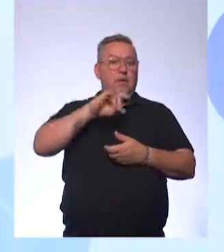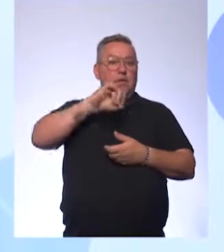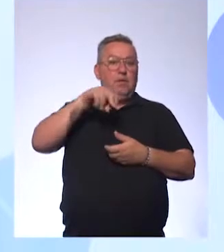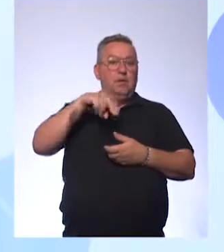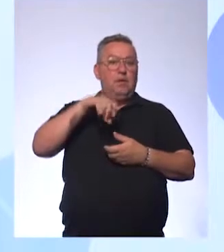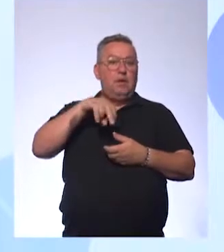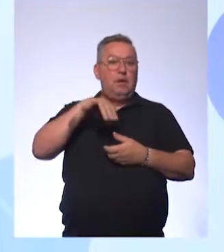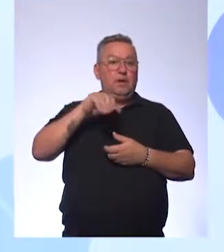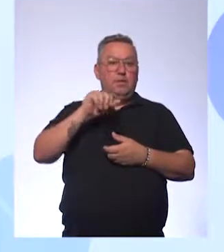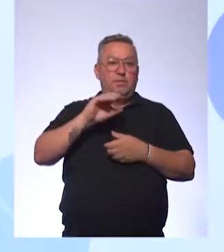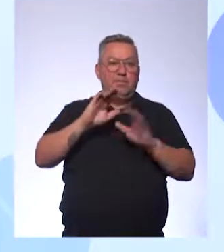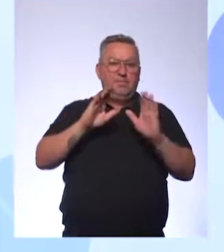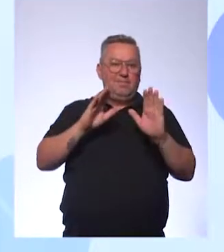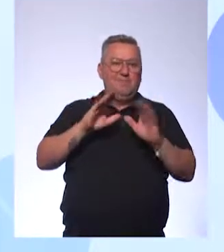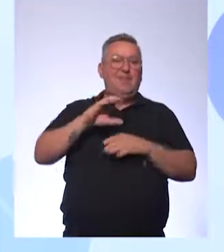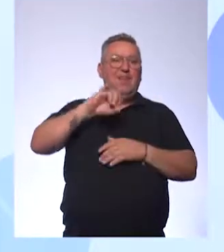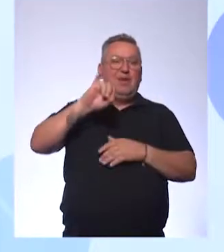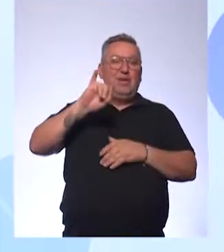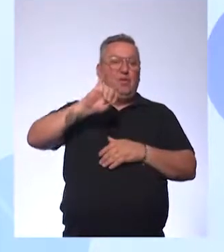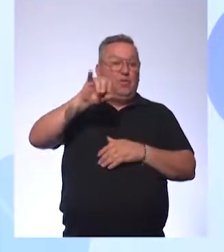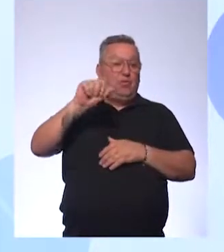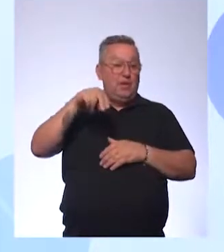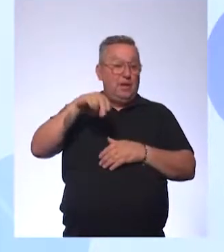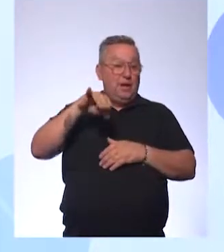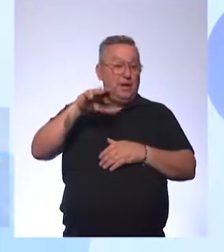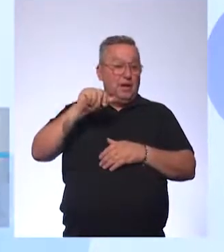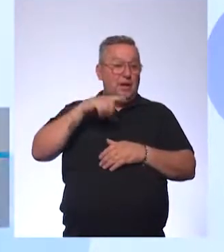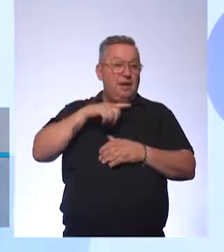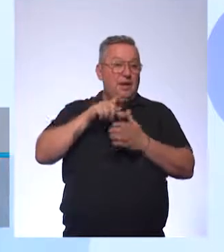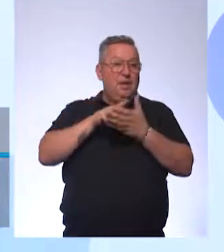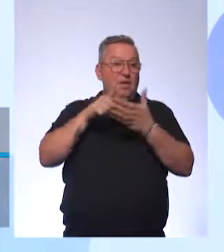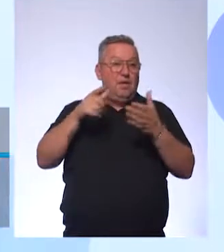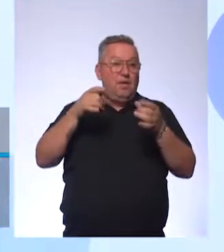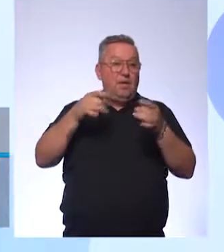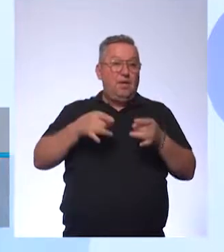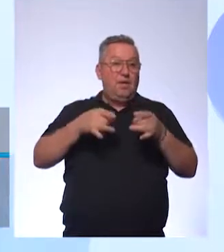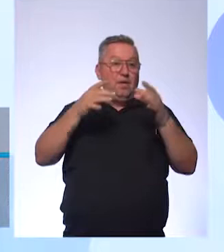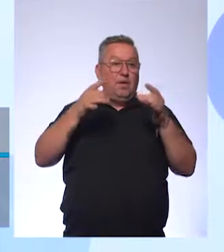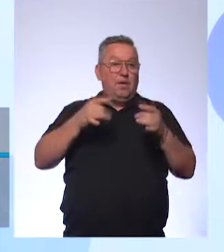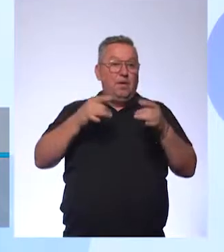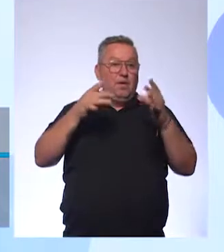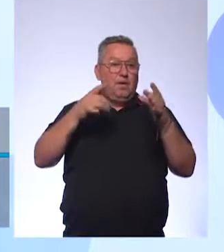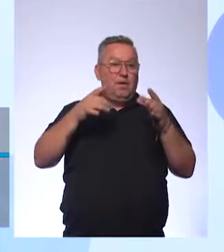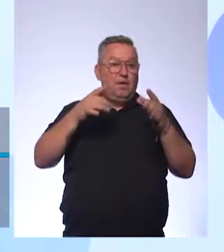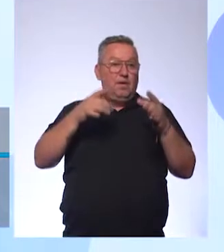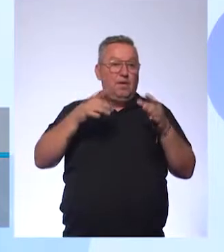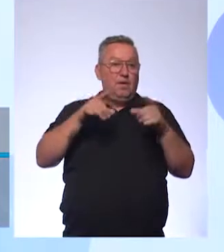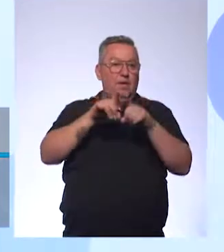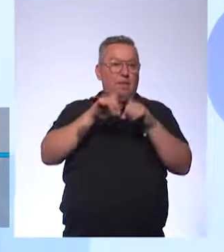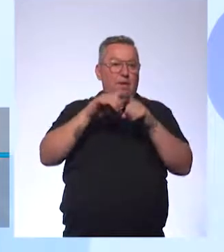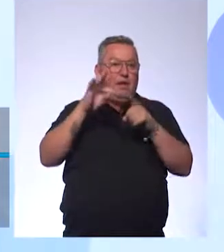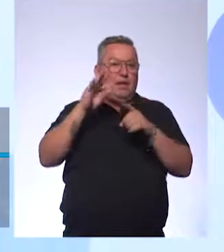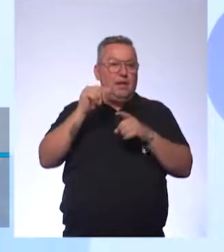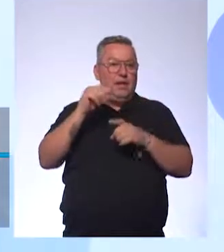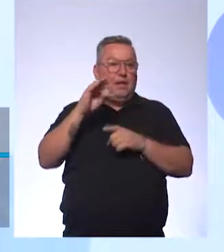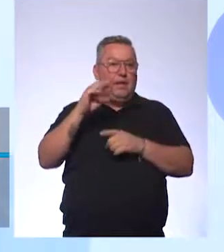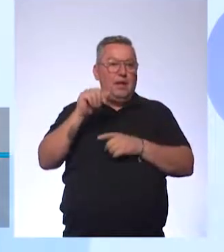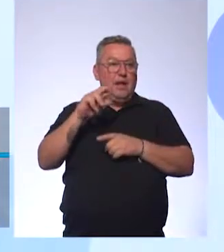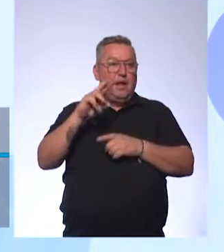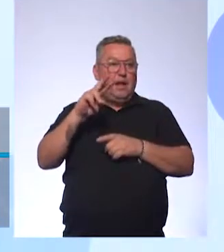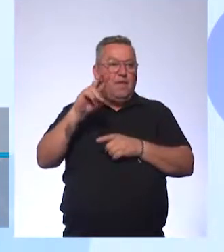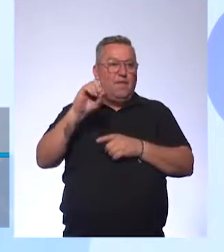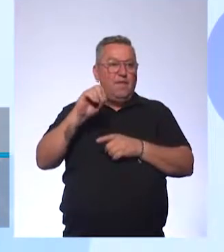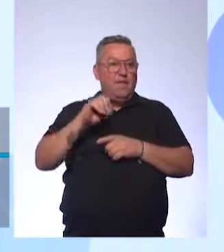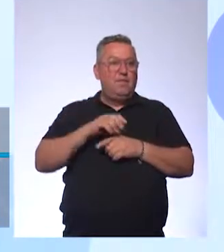Janaína, Janaína, minha xará, ela disse que ela tem um jornal da venda da tataravó dela, que ela usa como fonte histórica